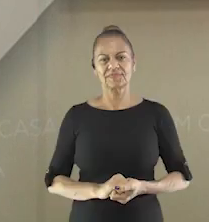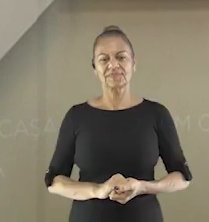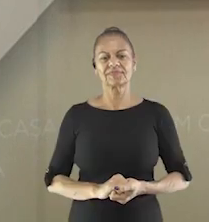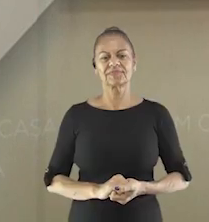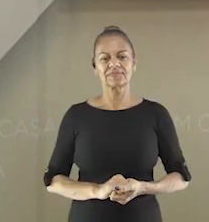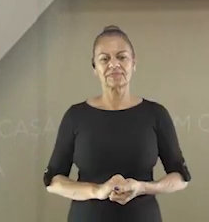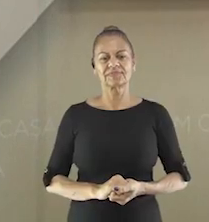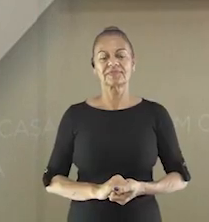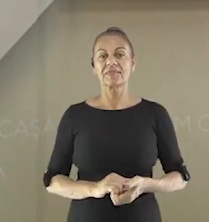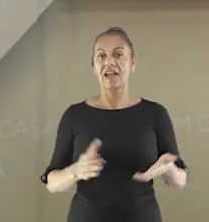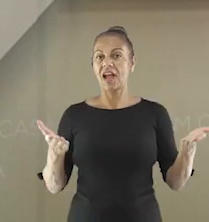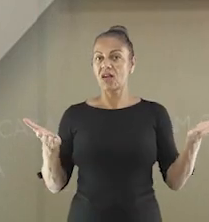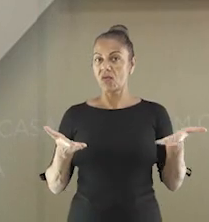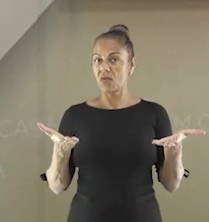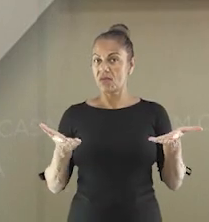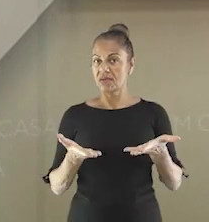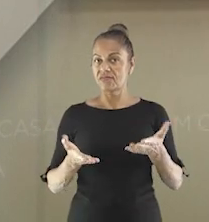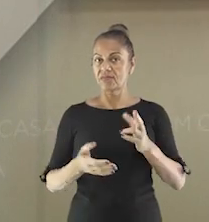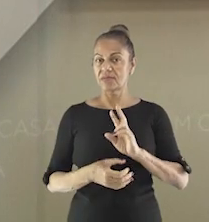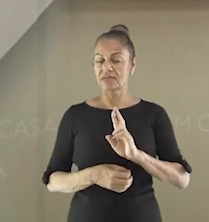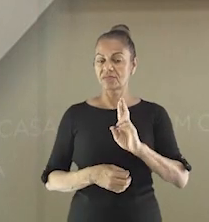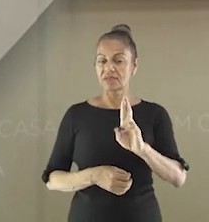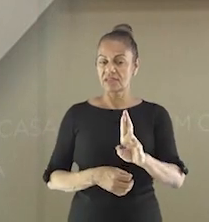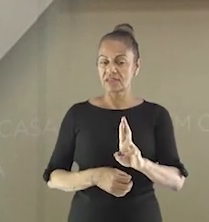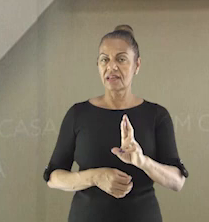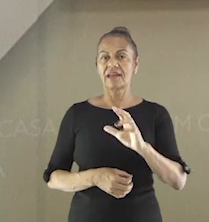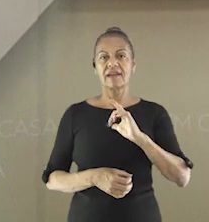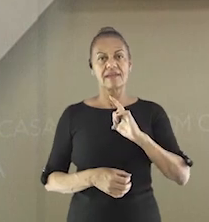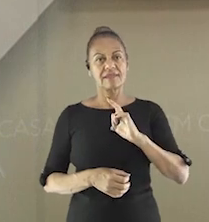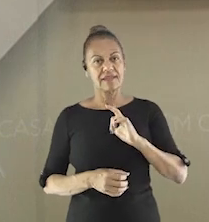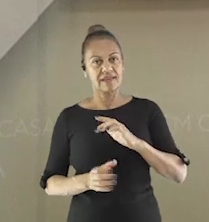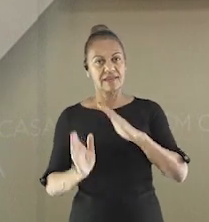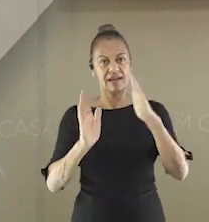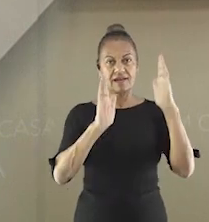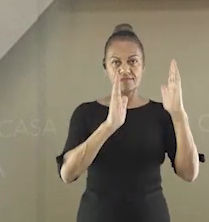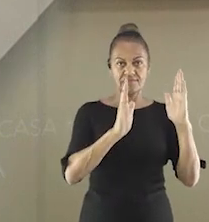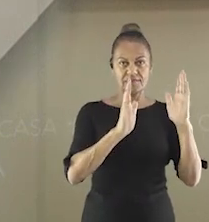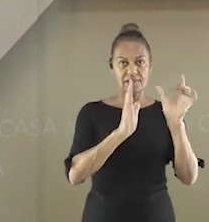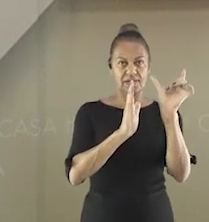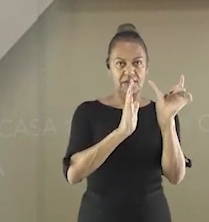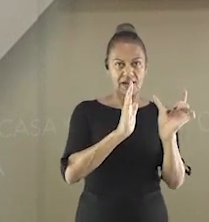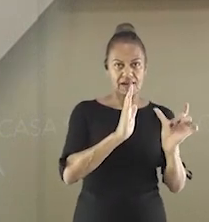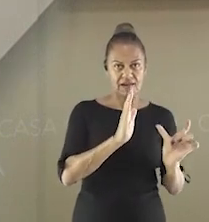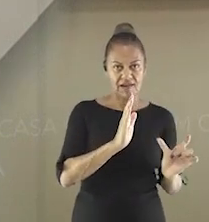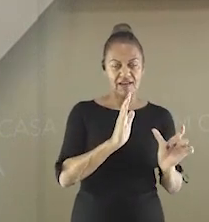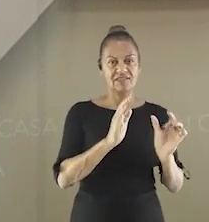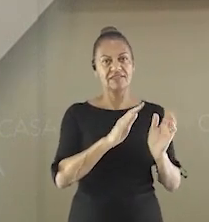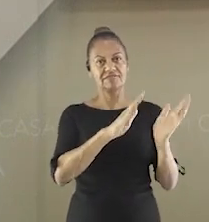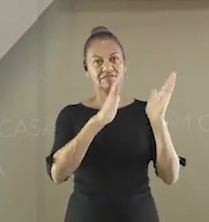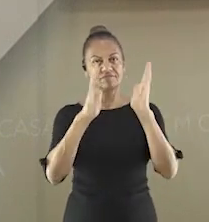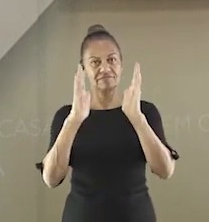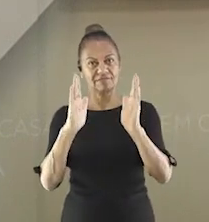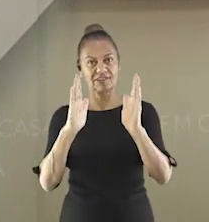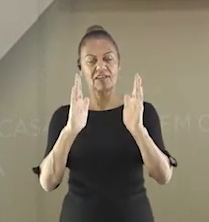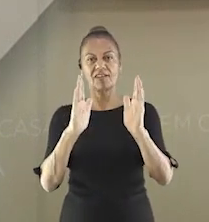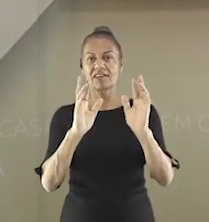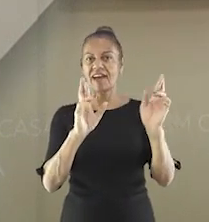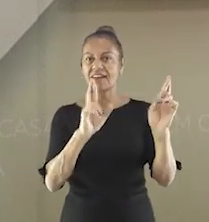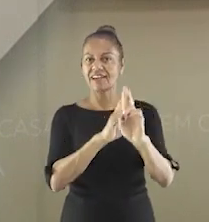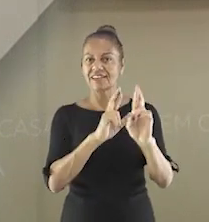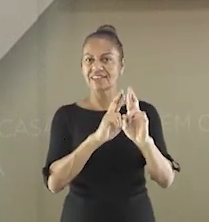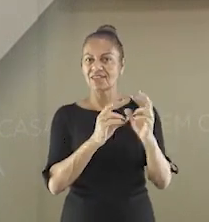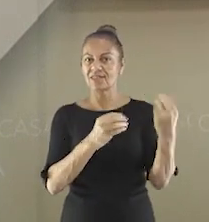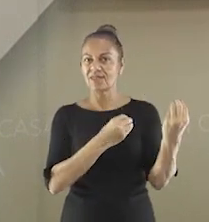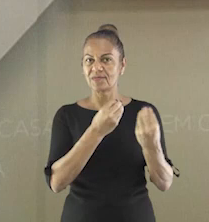E voltamos com a nossa correção. Aqui já temos todas as colunas ligadas umas, uma a outra. E o que acontece aqui?